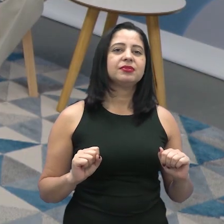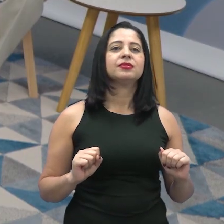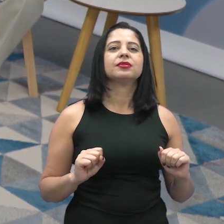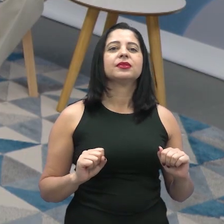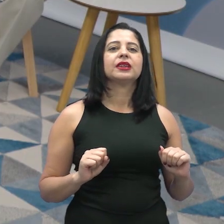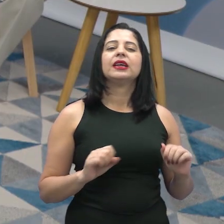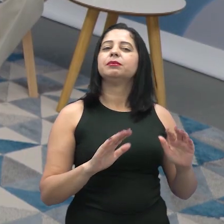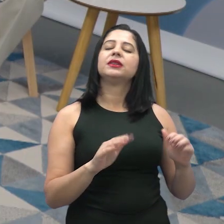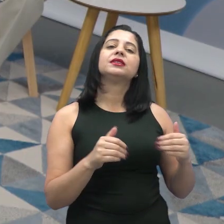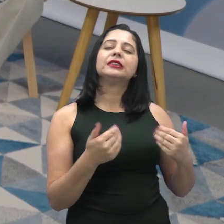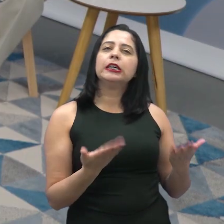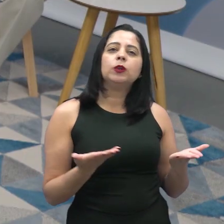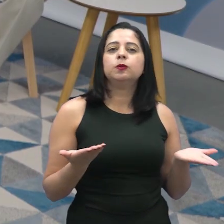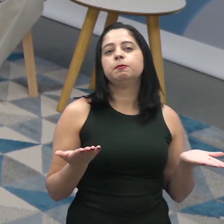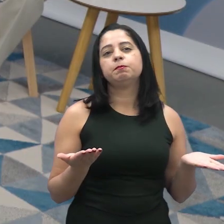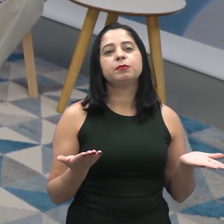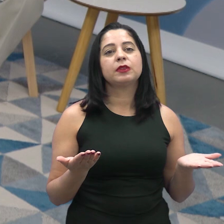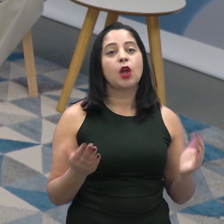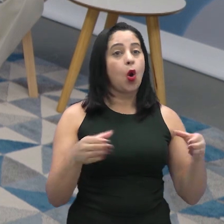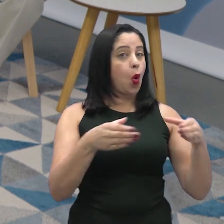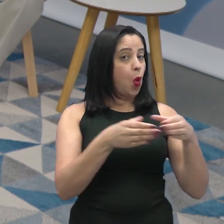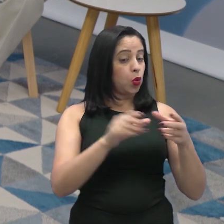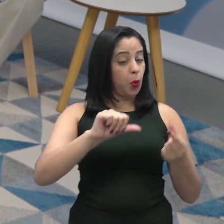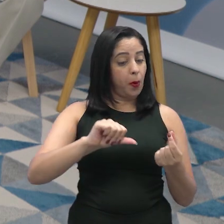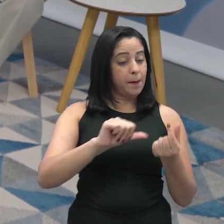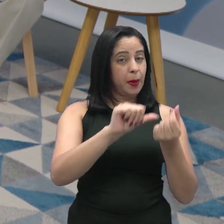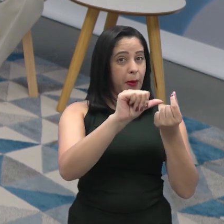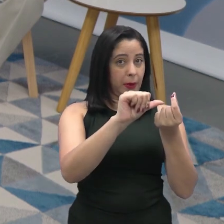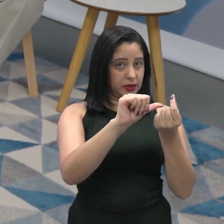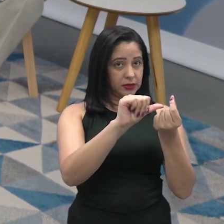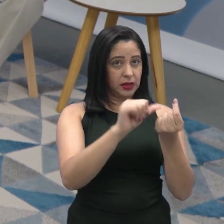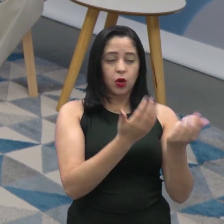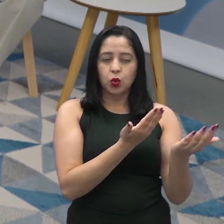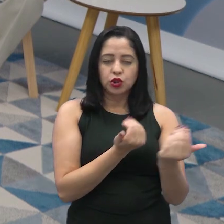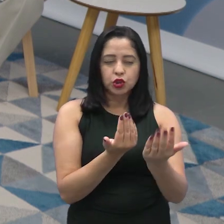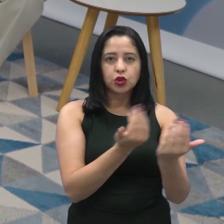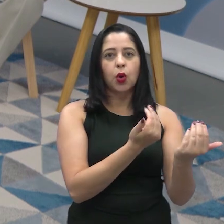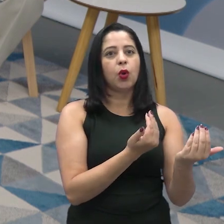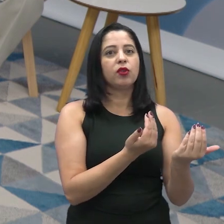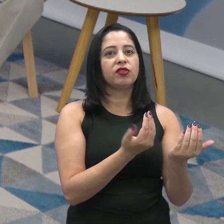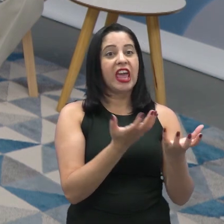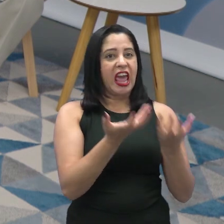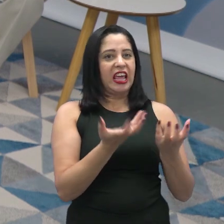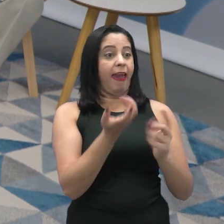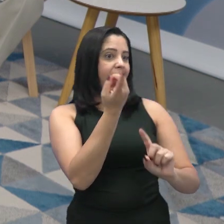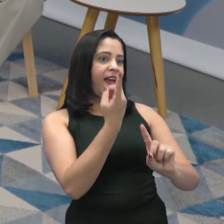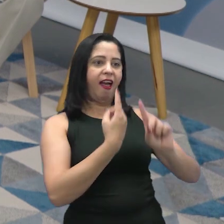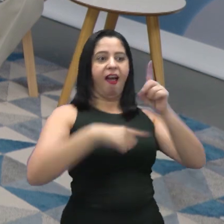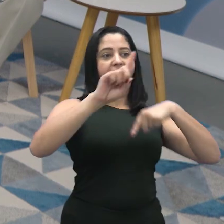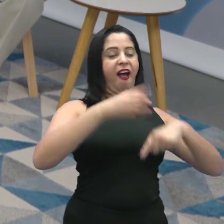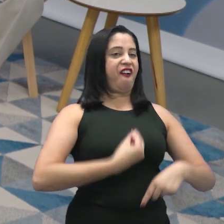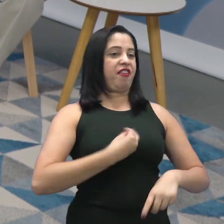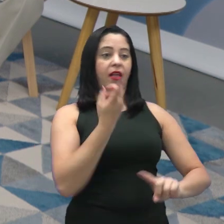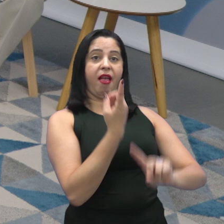isso, né, que são sinônimos, mas que a classe média como um todo, incluindo os mais jovens, eles buscam prosperidade, e aí a gente